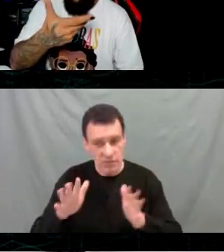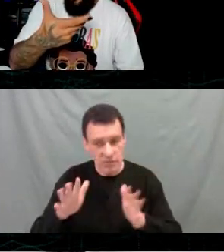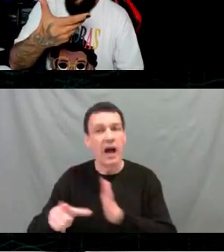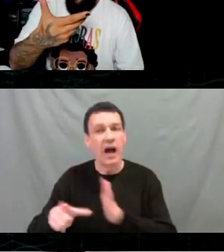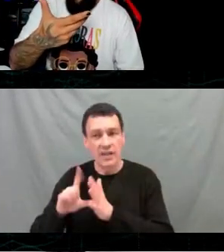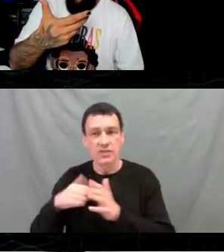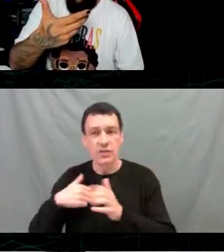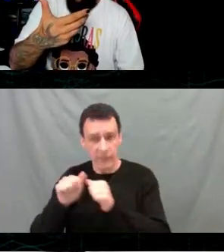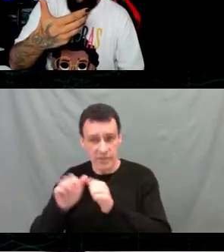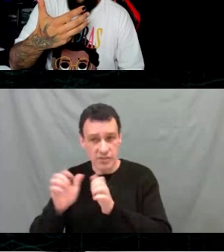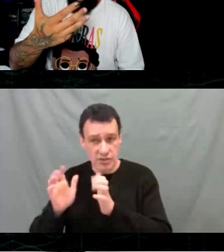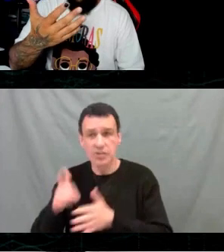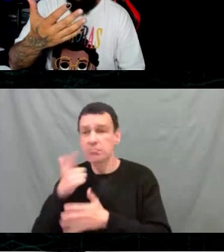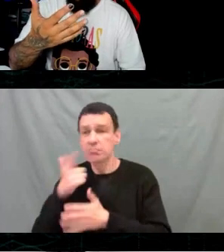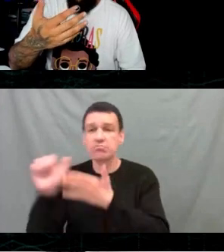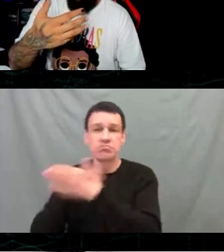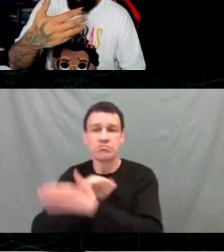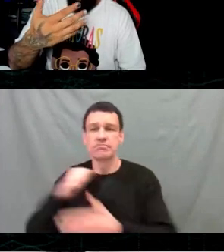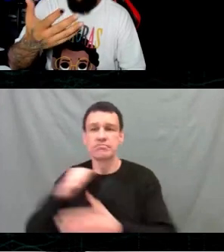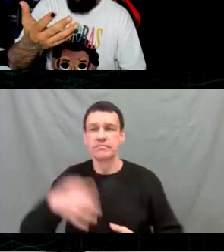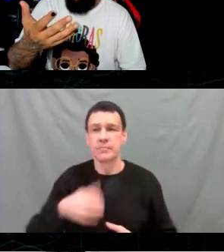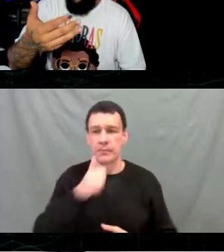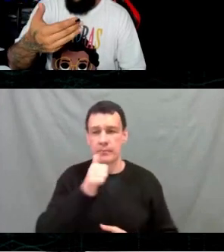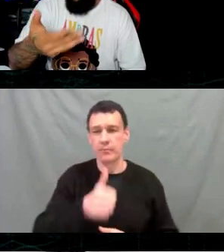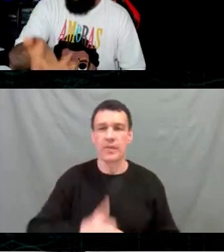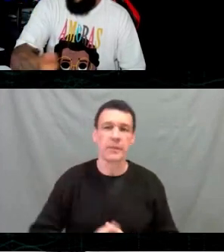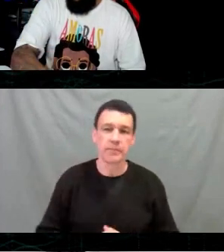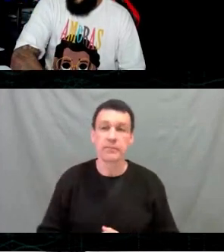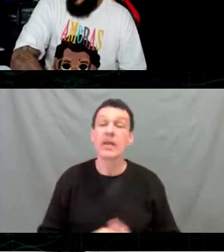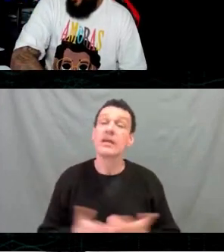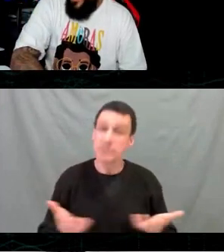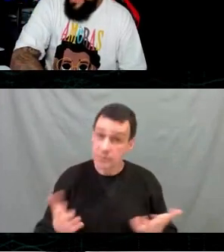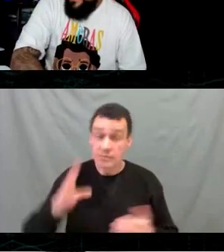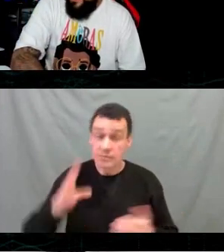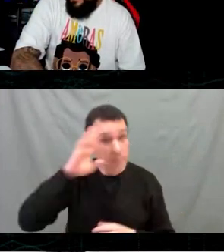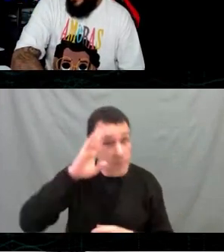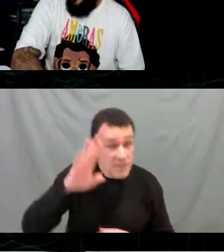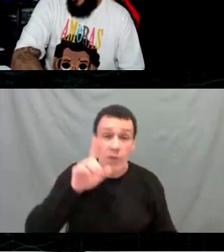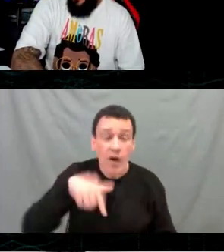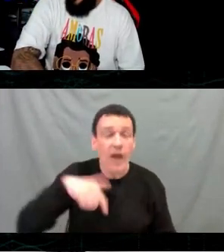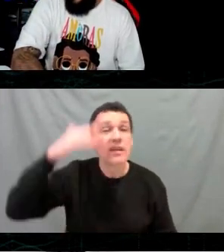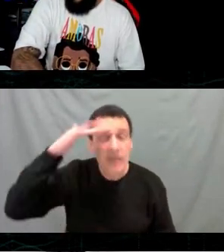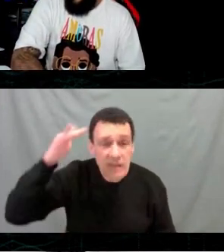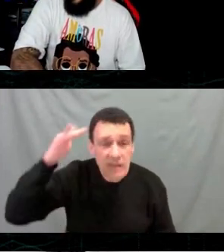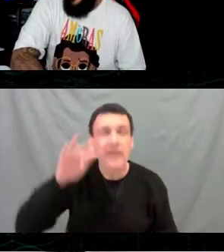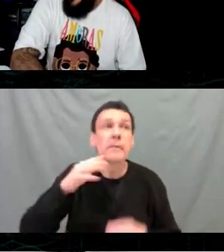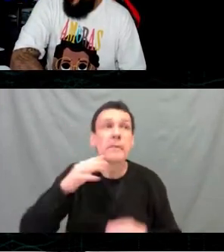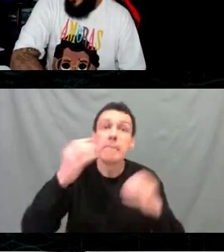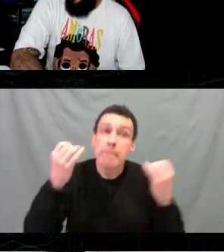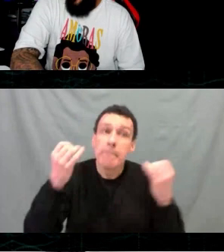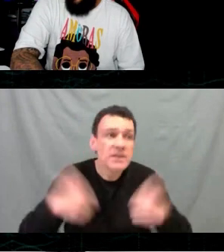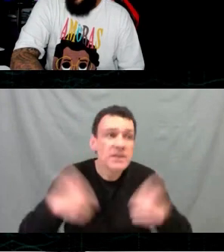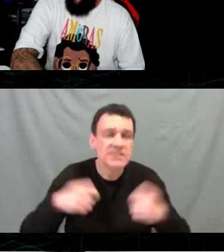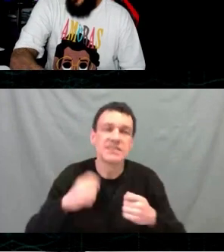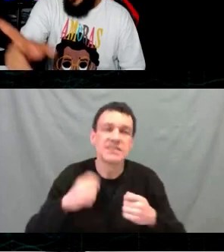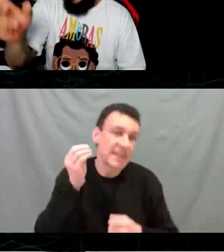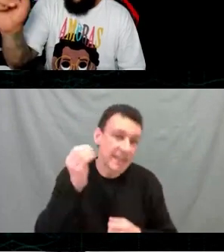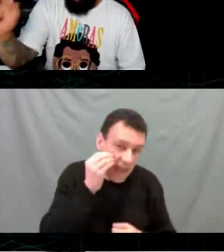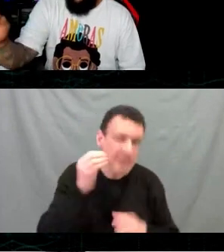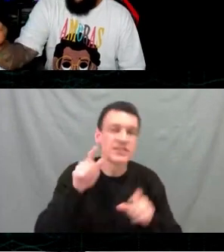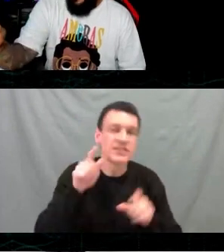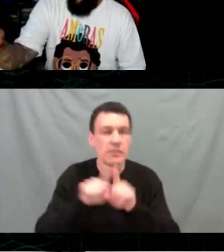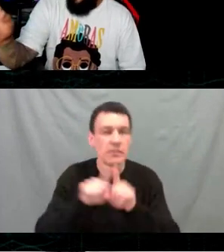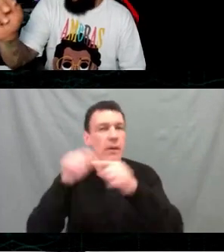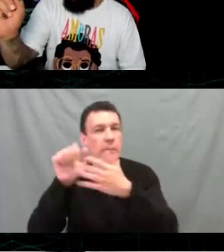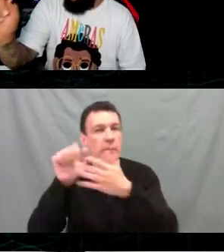importante é teu entendimento Entendeu agora entendeu qual que era o propósito do teste qual foi a consequência disso daí tá lindo maravilhosamente